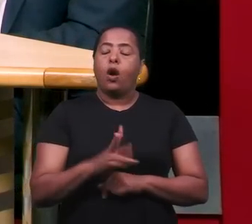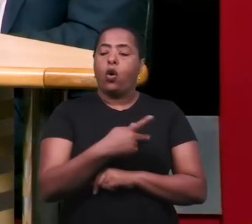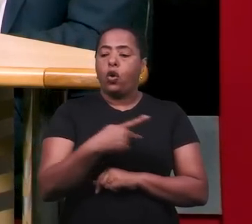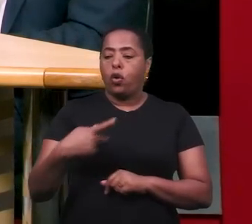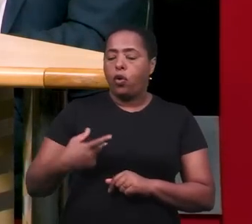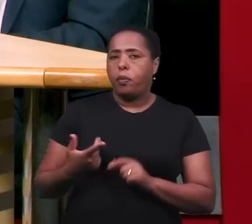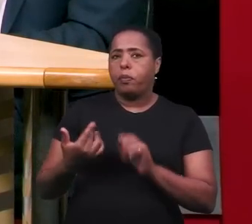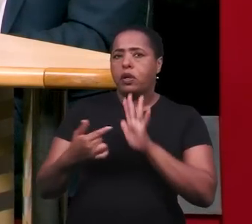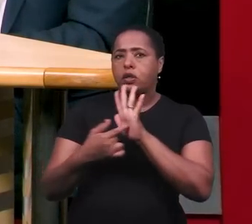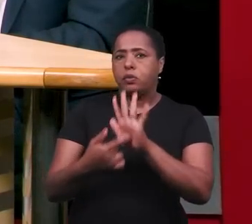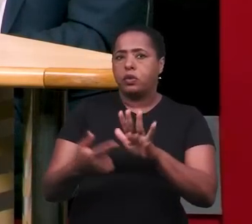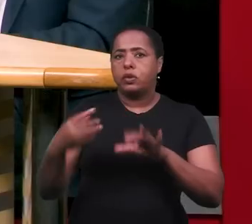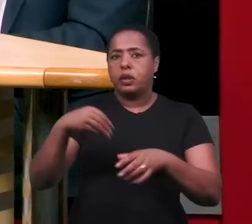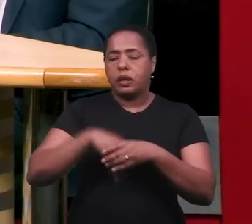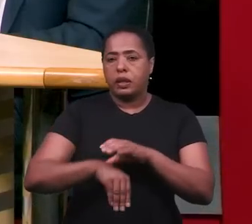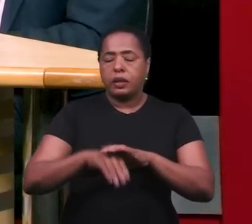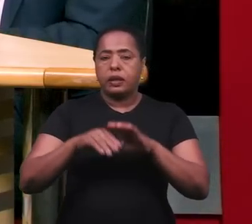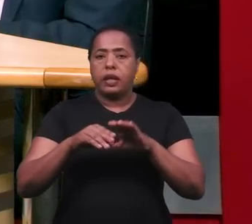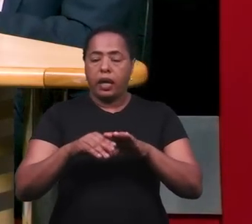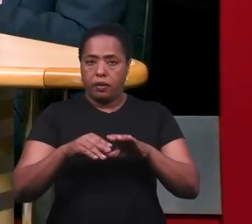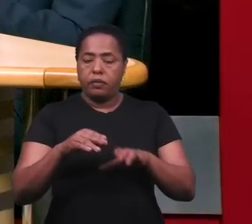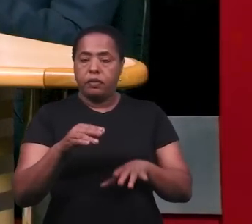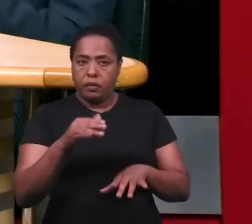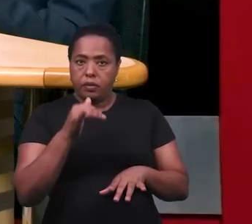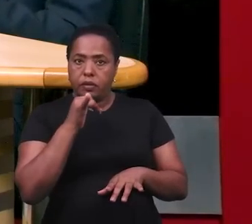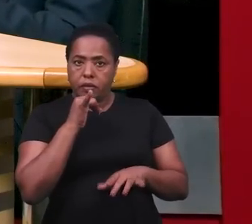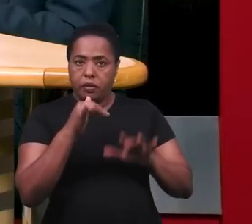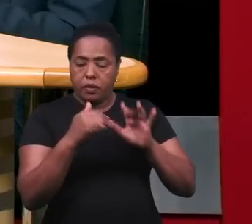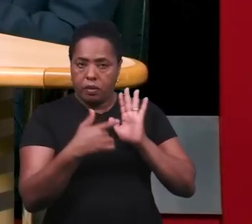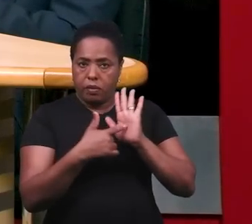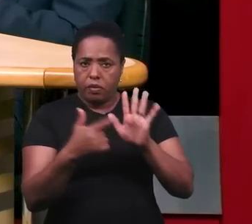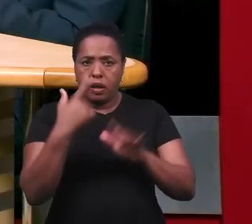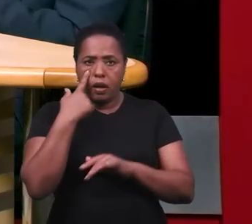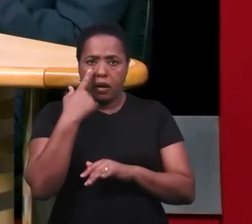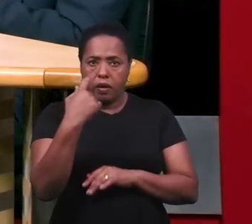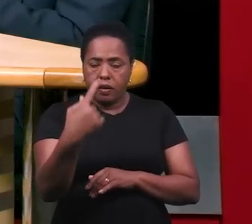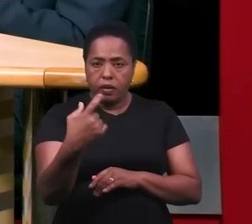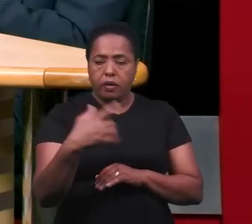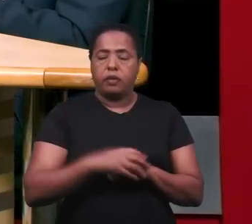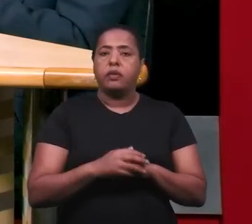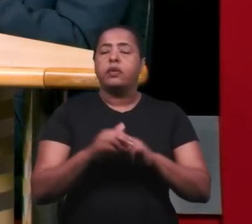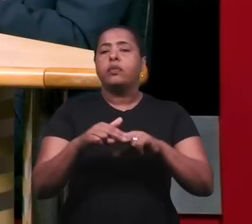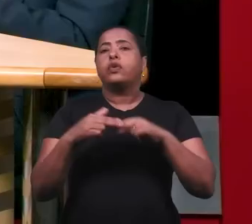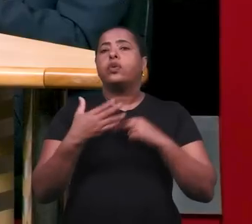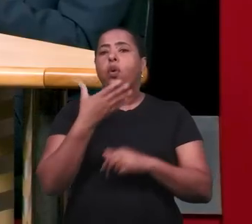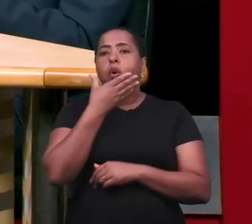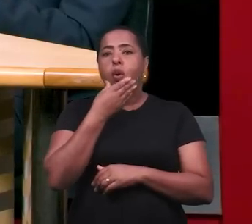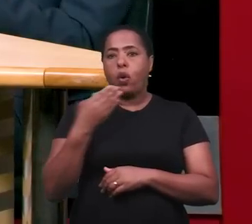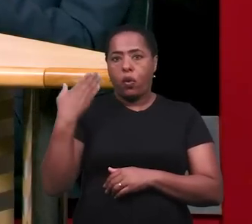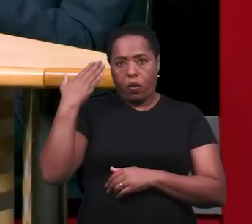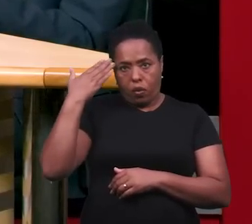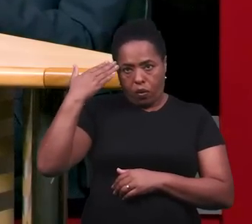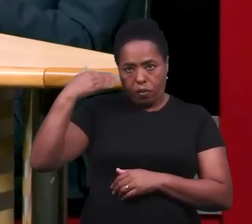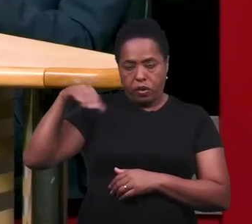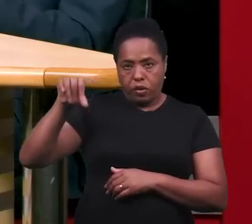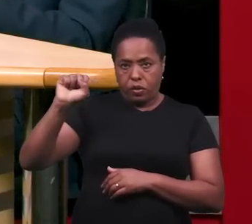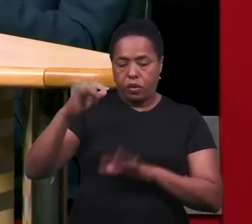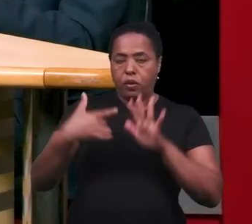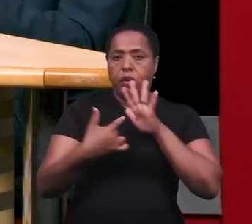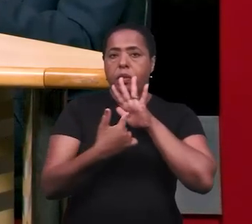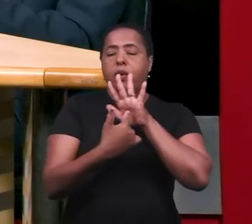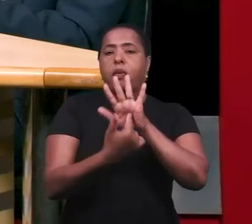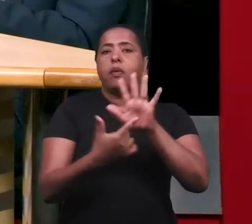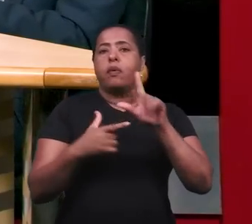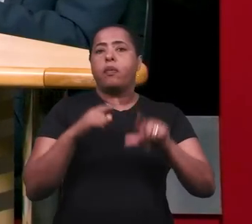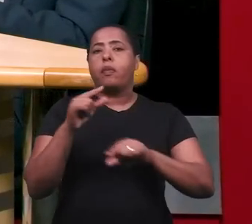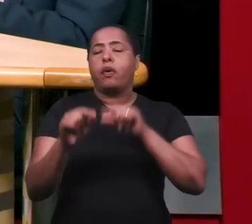buscar ao Senhor para enfrentá-los. Essa expressão usada pelo pastor Roger, dentro dos exemplos que